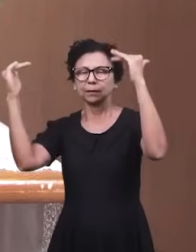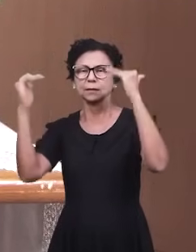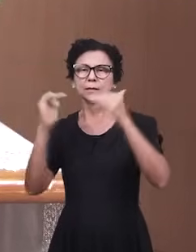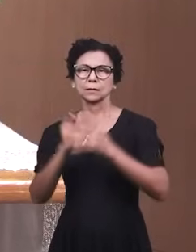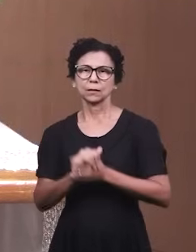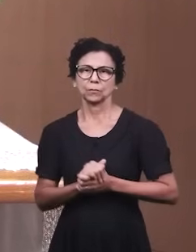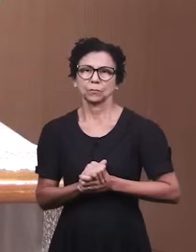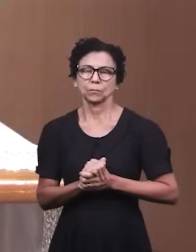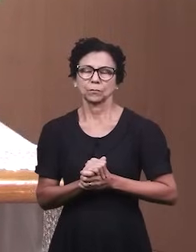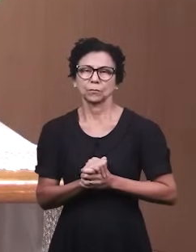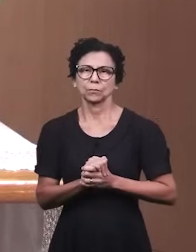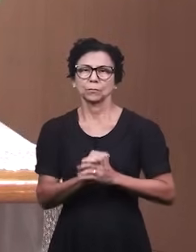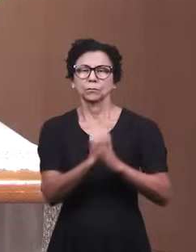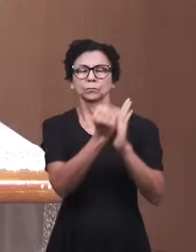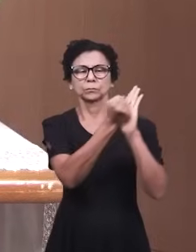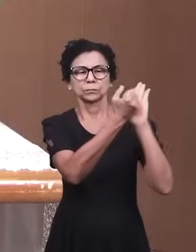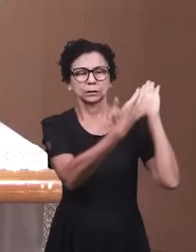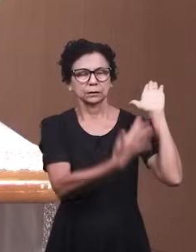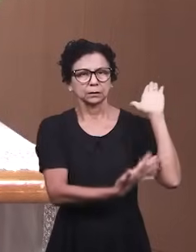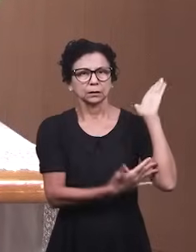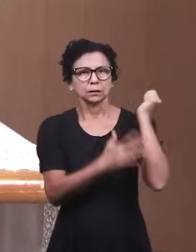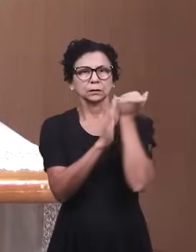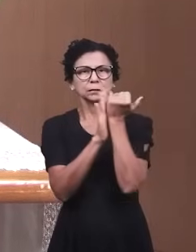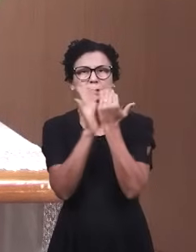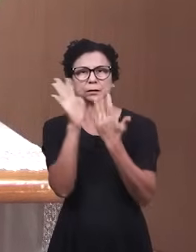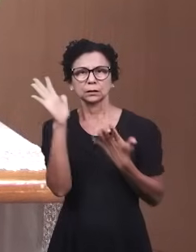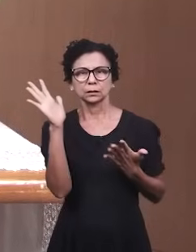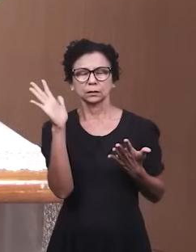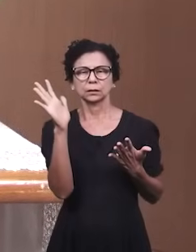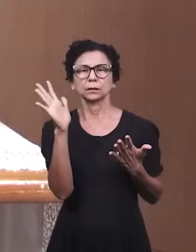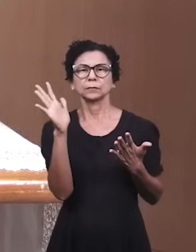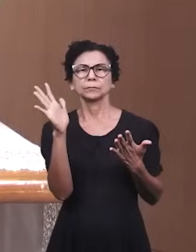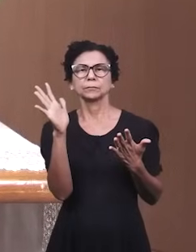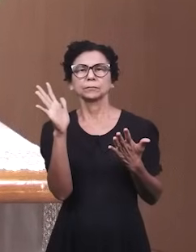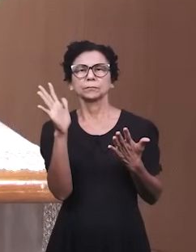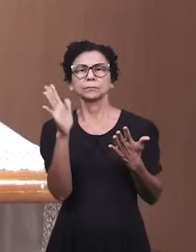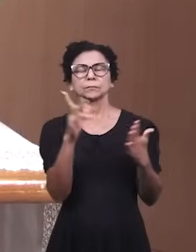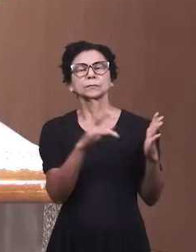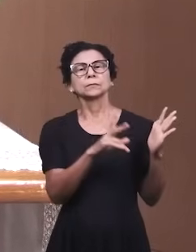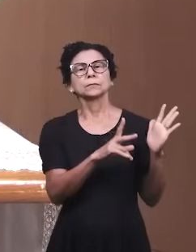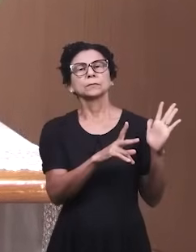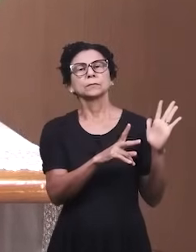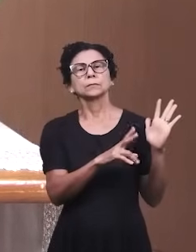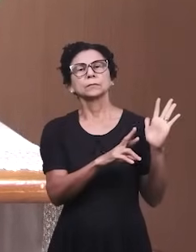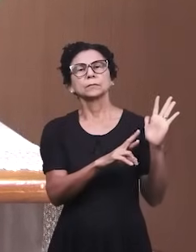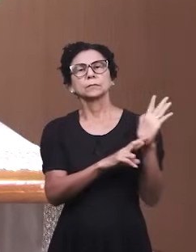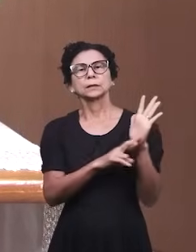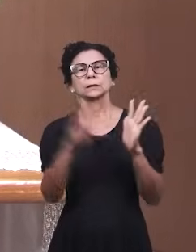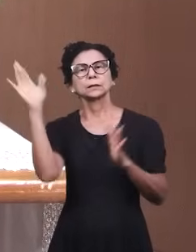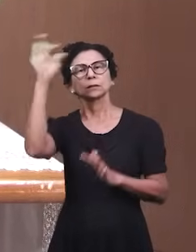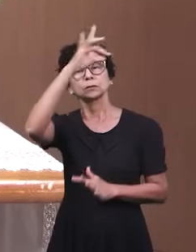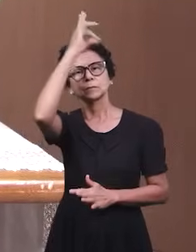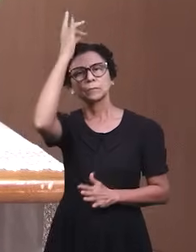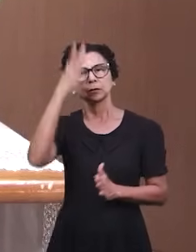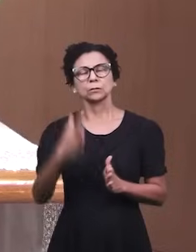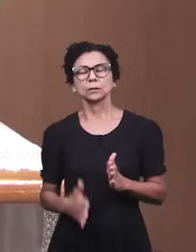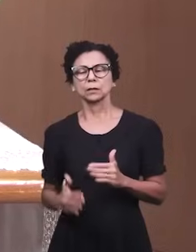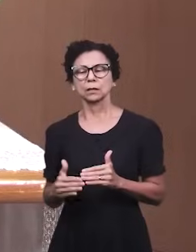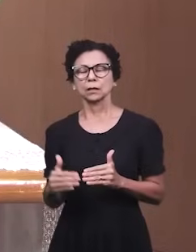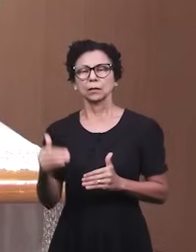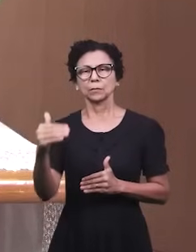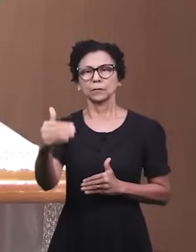do Seu sangue, tipificando o Espírito Santo, passou a guardar um povo em